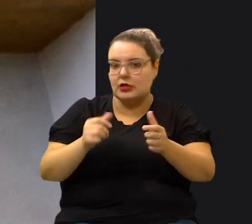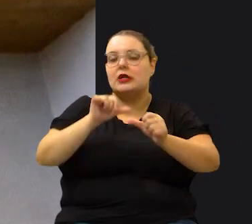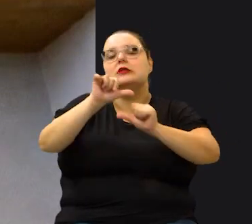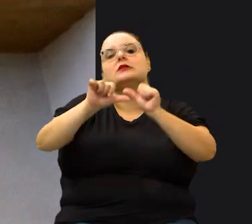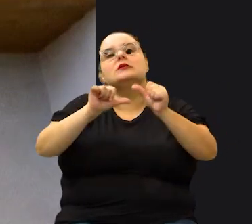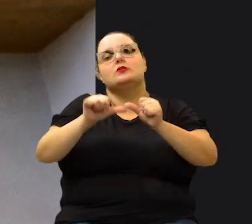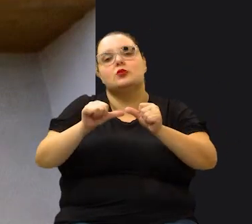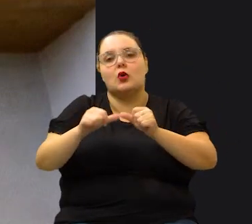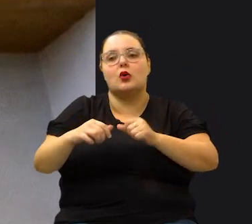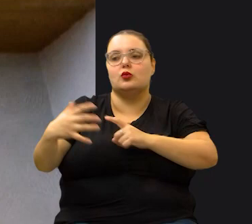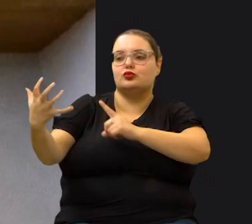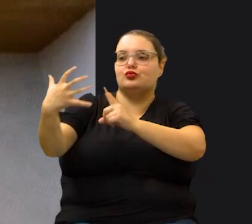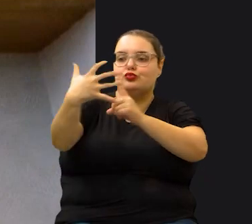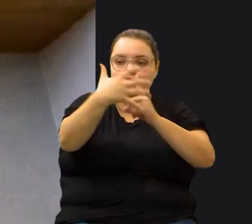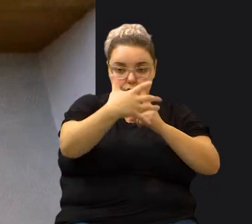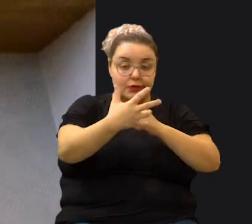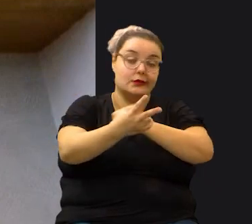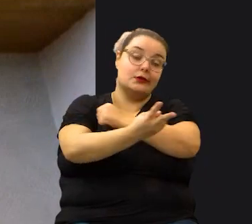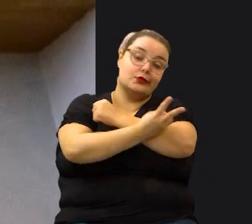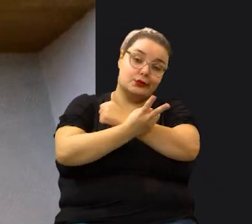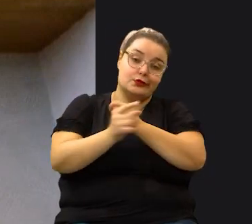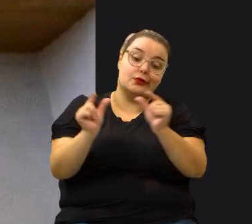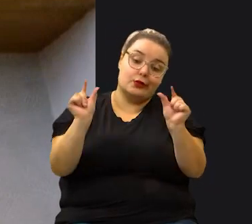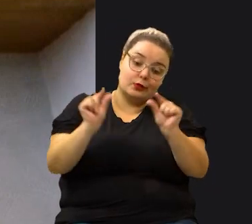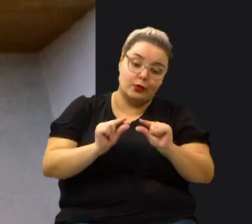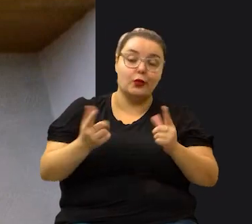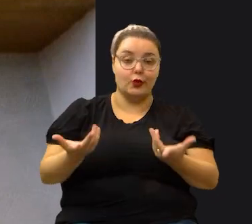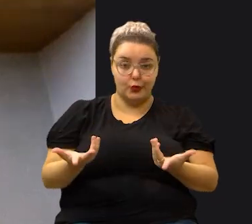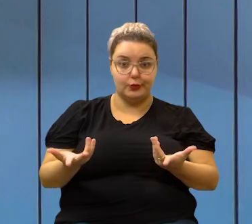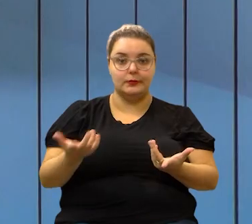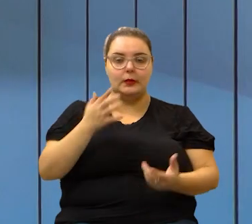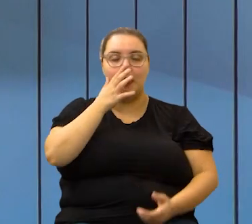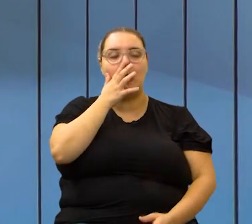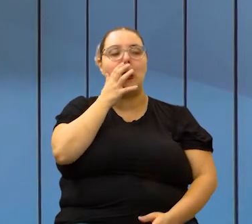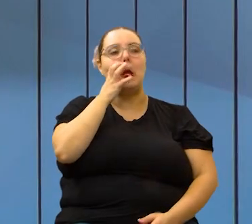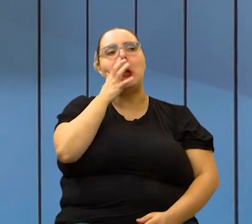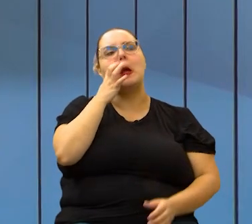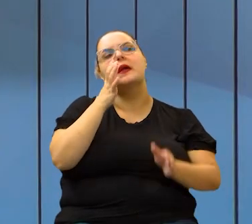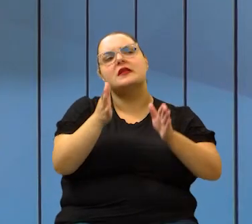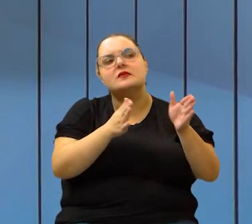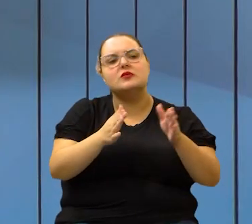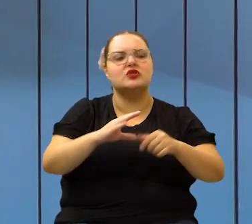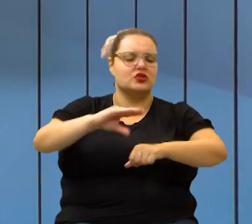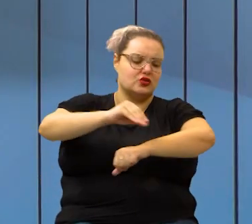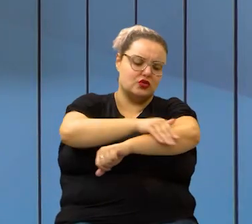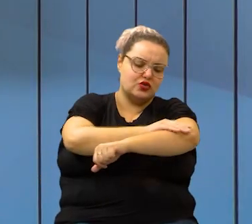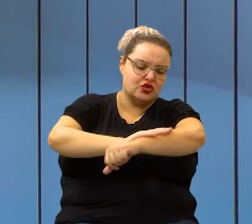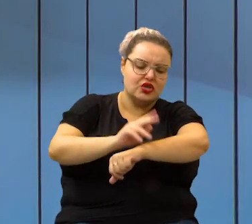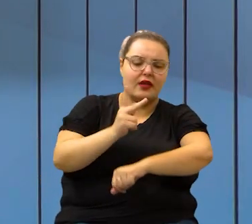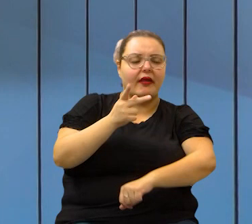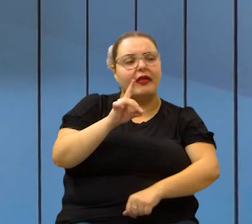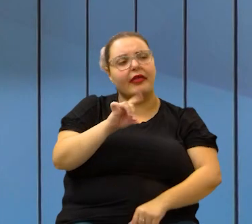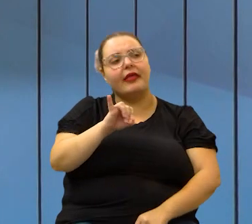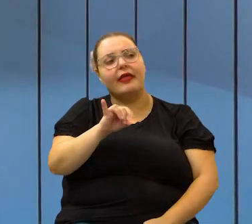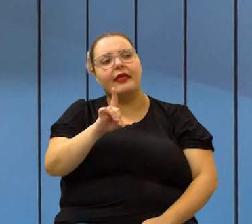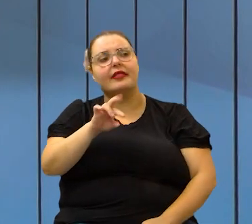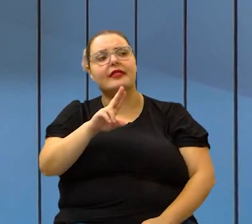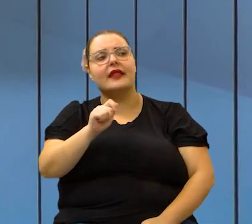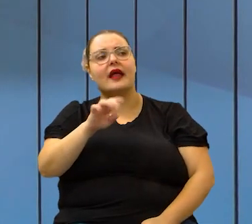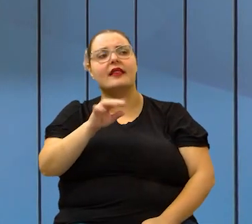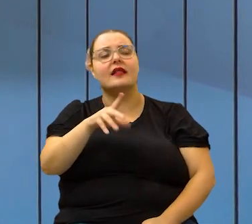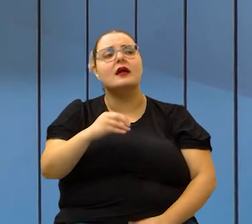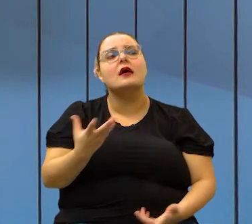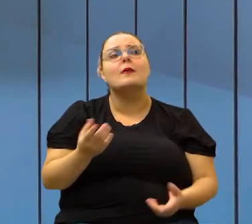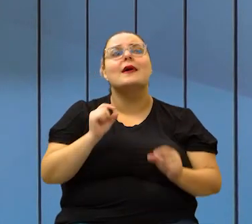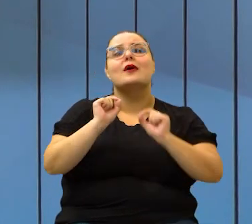função dessas mudanças ambientais e dos cuidados. Nesse período você já deu as dicas de hidratação e tudo mais, mas no que a